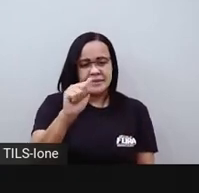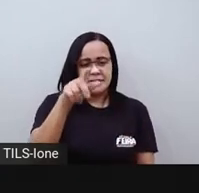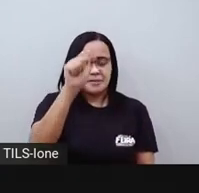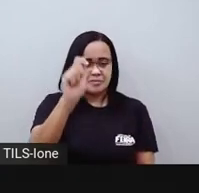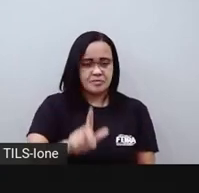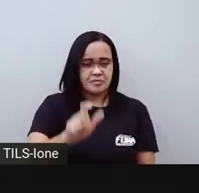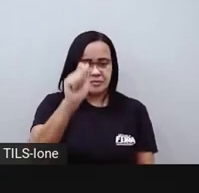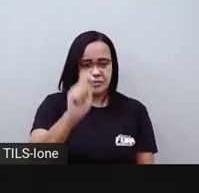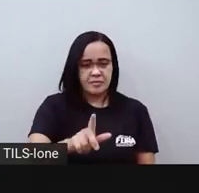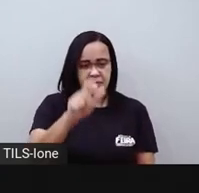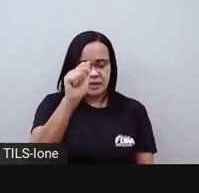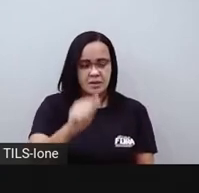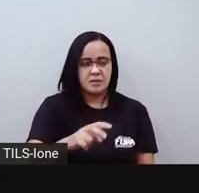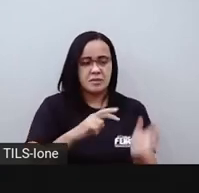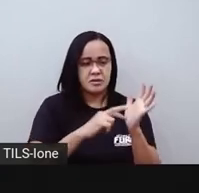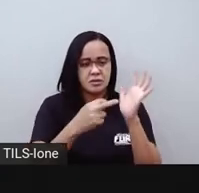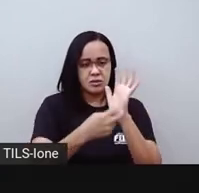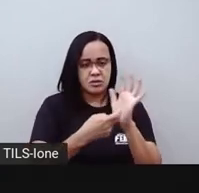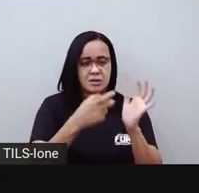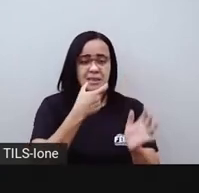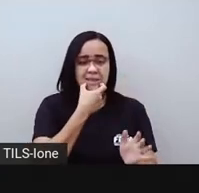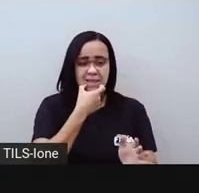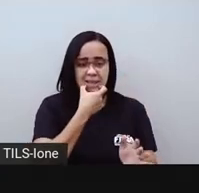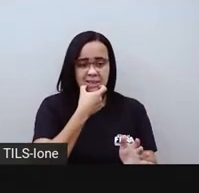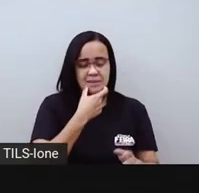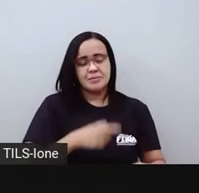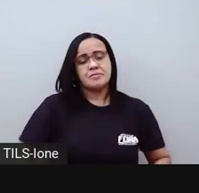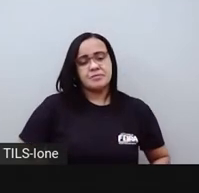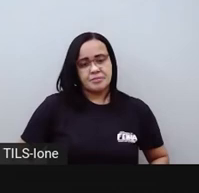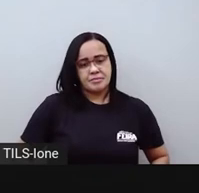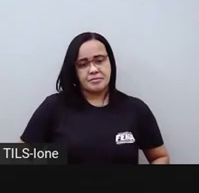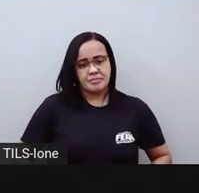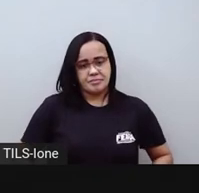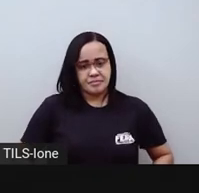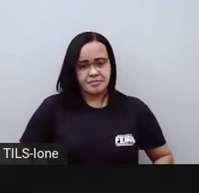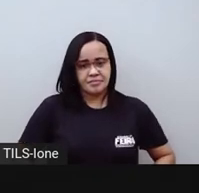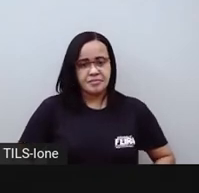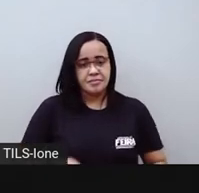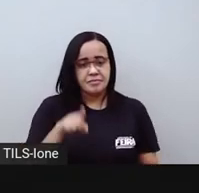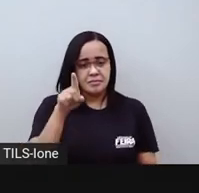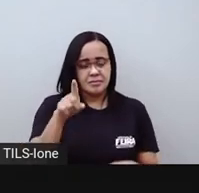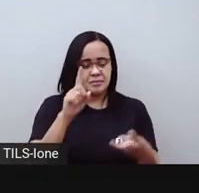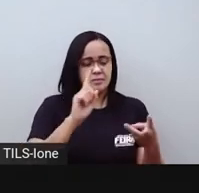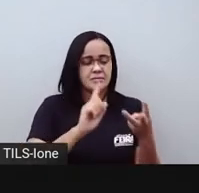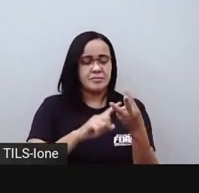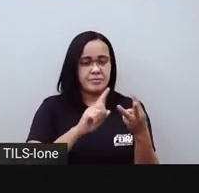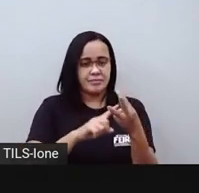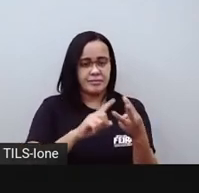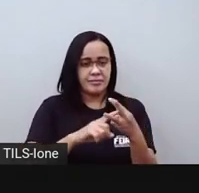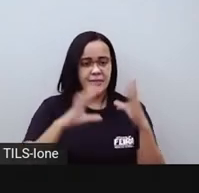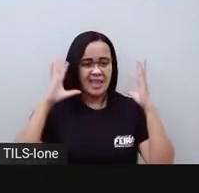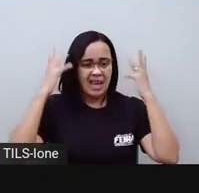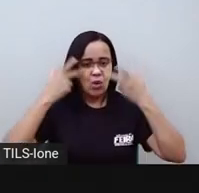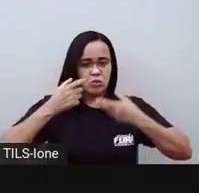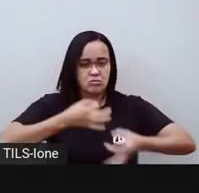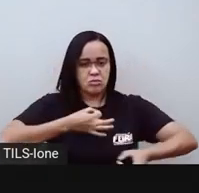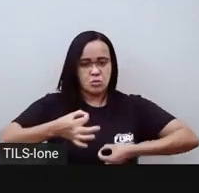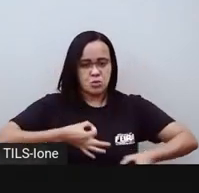blue macaw, tá? O outro, né, que é a nossa